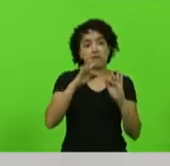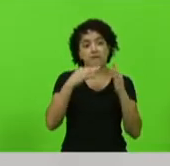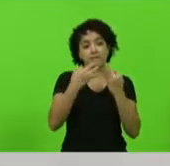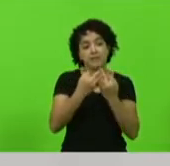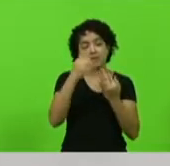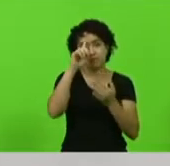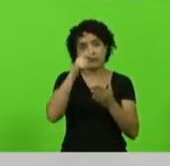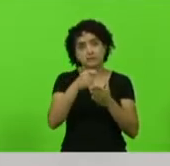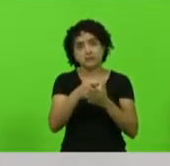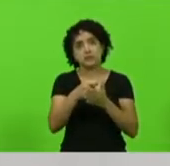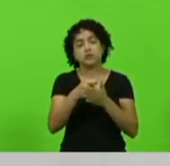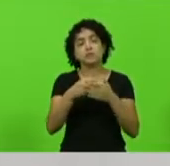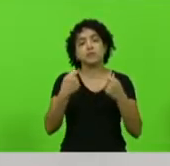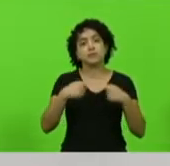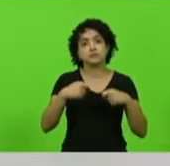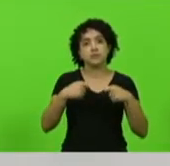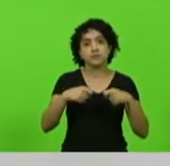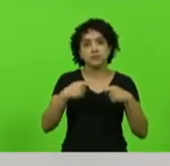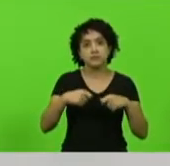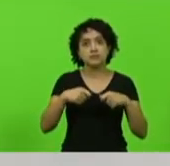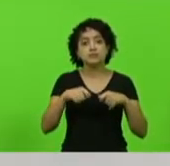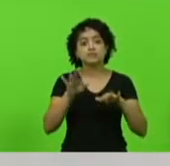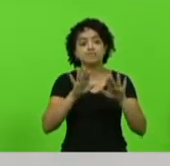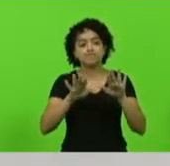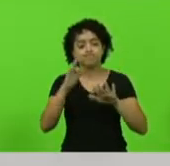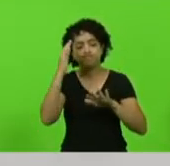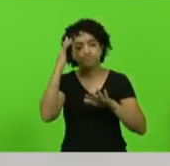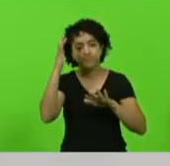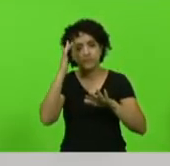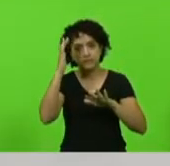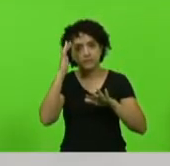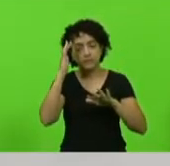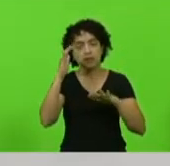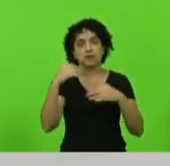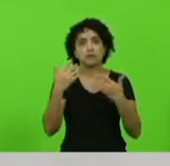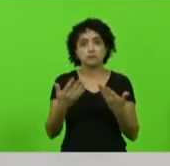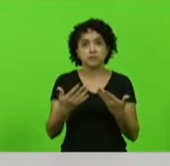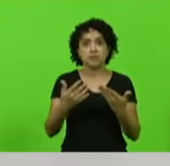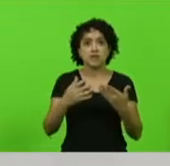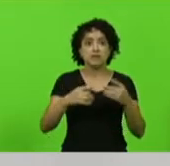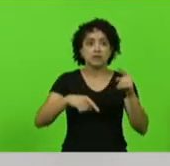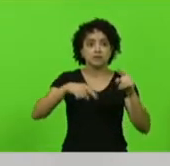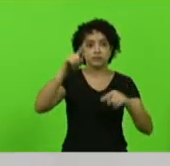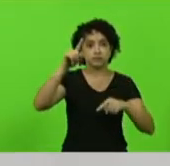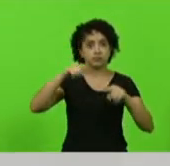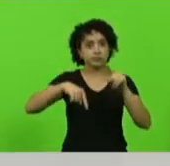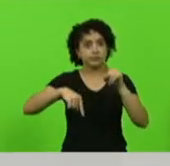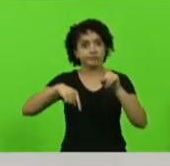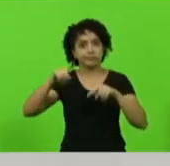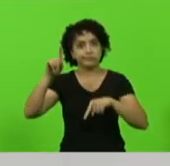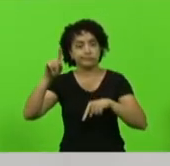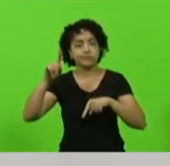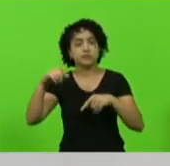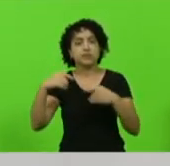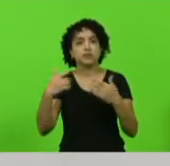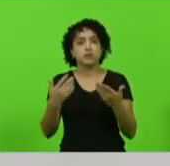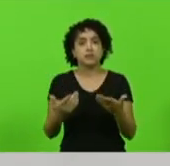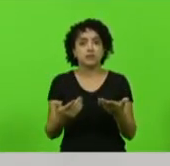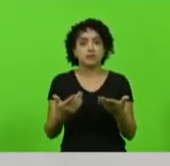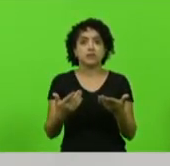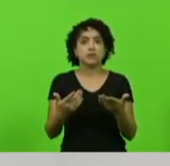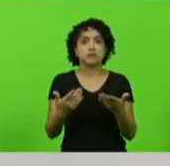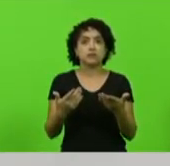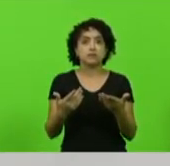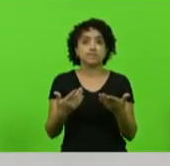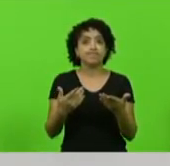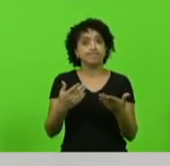Tudo tem que ser feito com muita ponderação. Nós tivemos altos e baixos dentro dessa situação, e o que manda é o